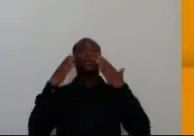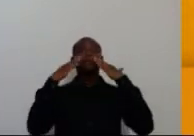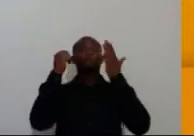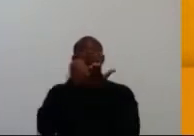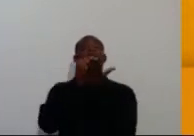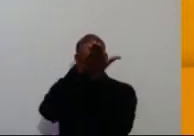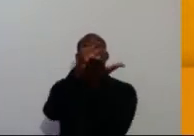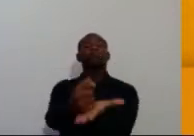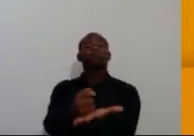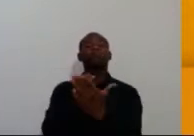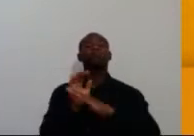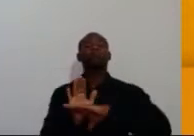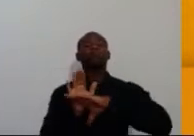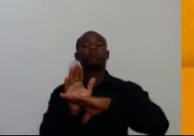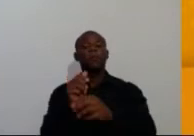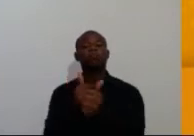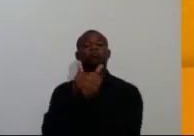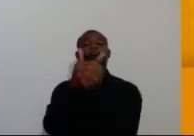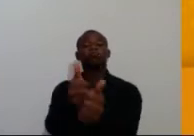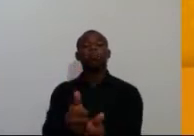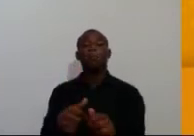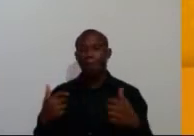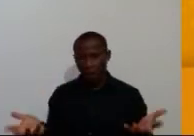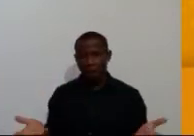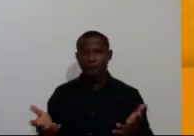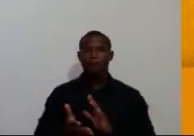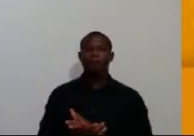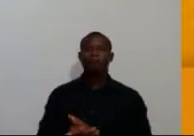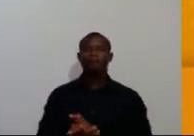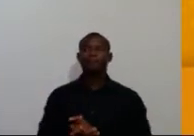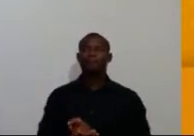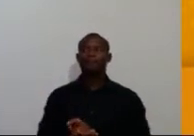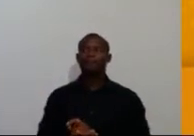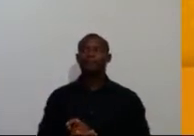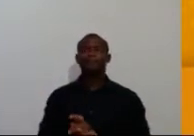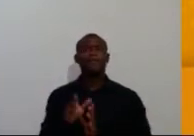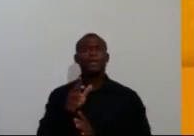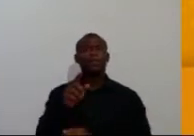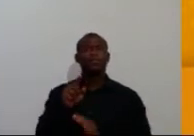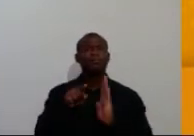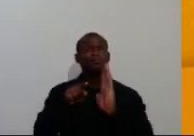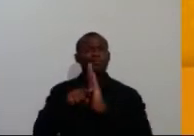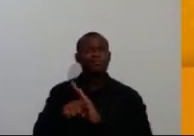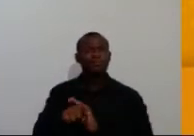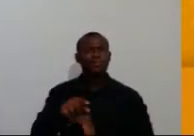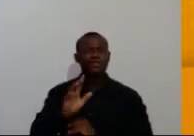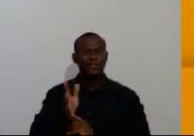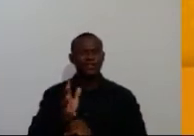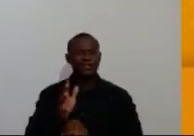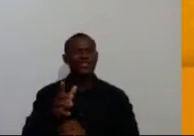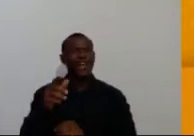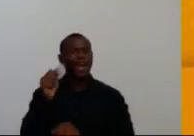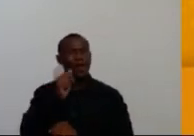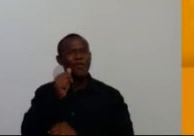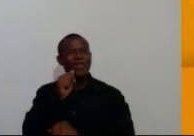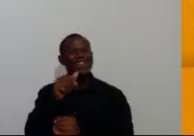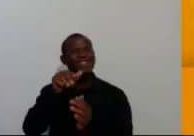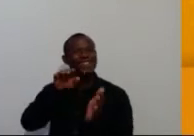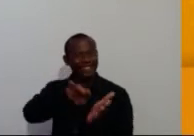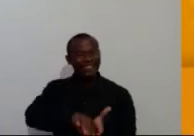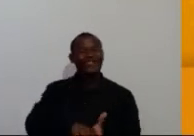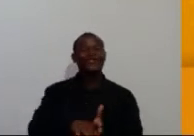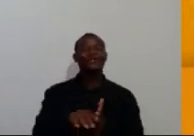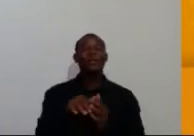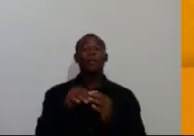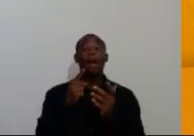educação profissional. Ela já está na outra linha, já vou chamá-la agora, Kátia, mas antes deixa eu lhe elogiar, você está com visual novo, o que é que aconteceu?